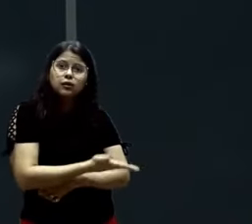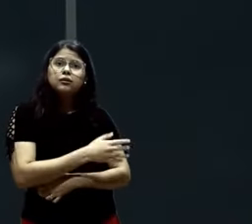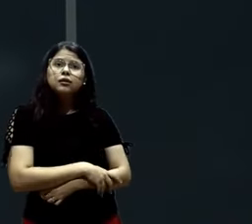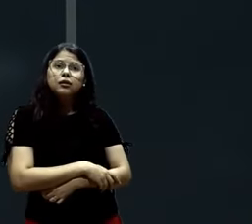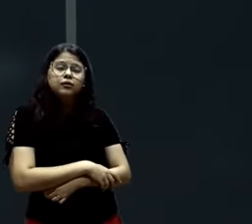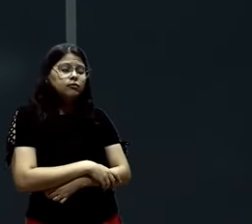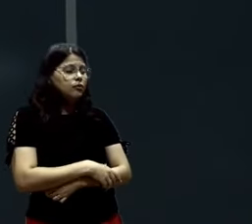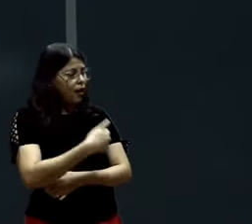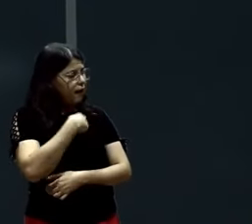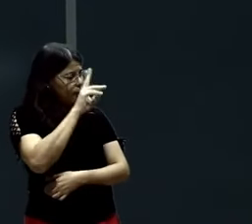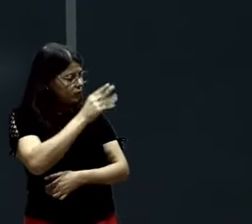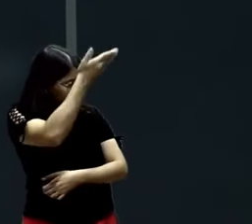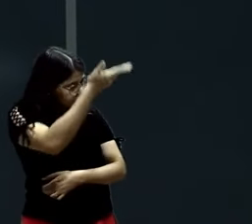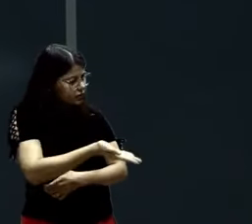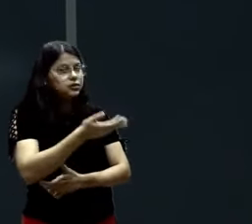eu vou te usar